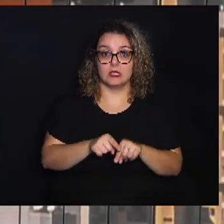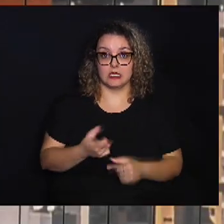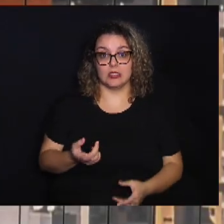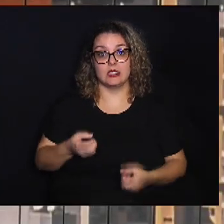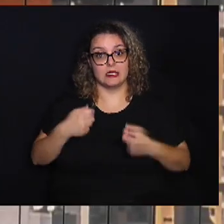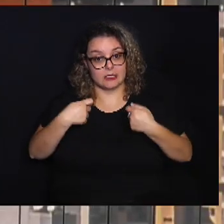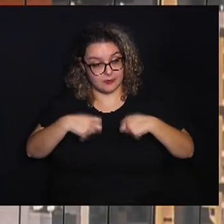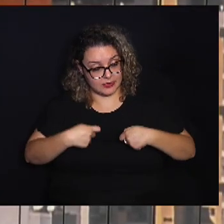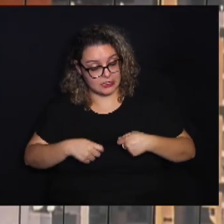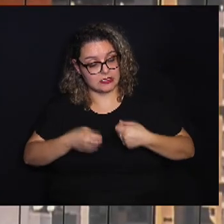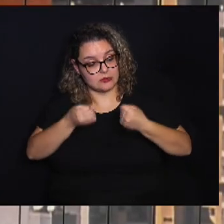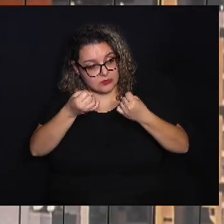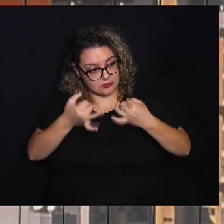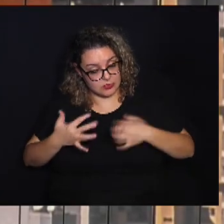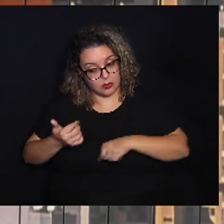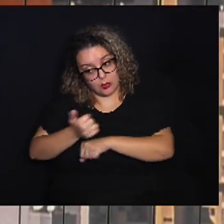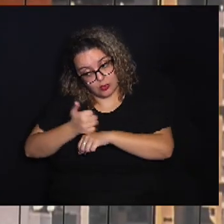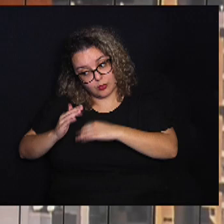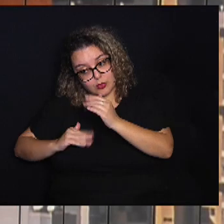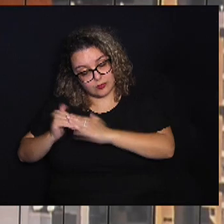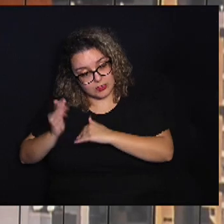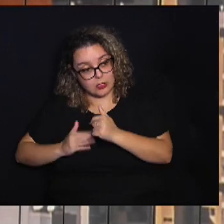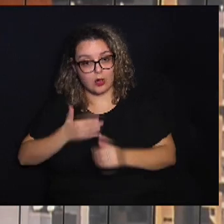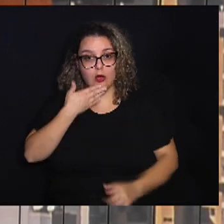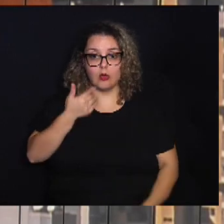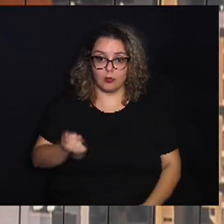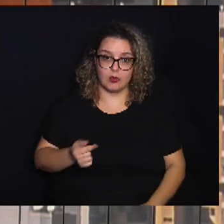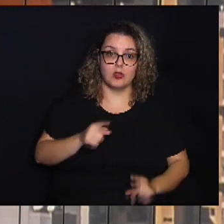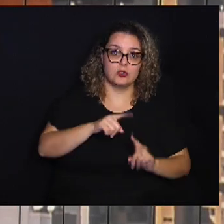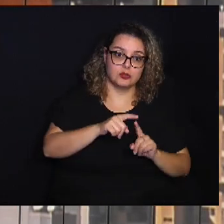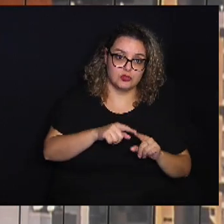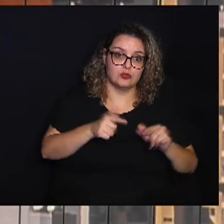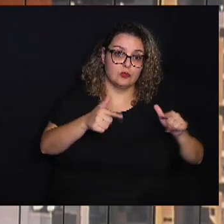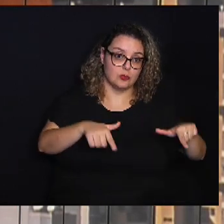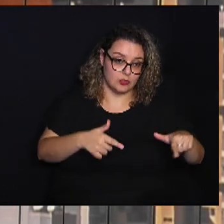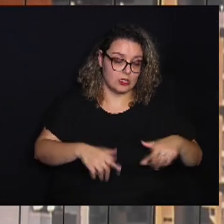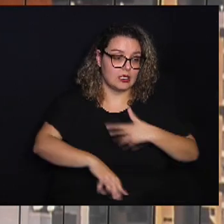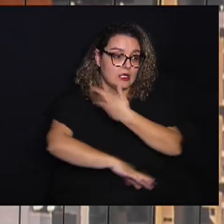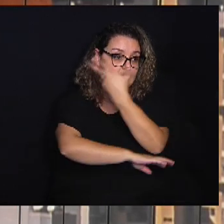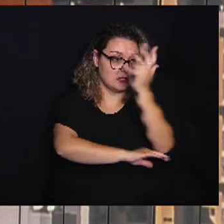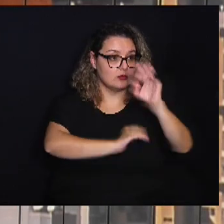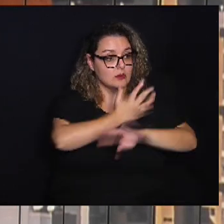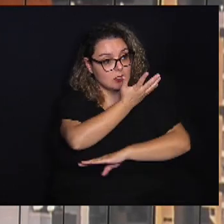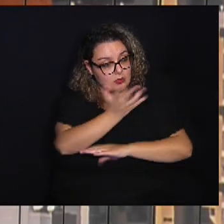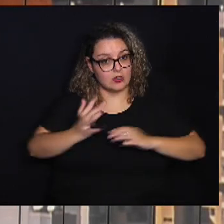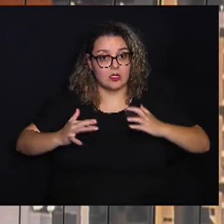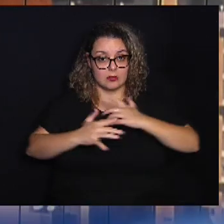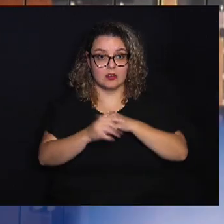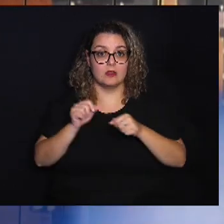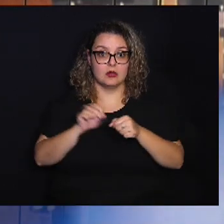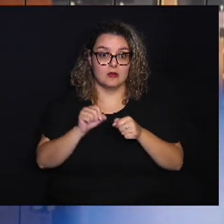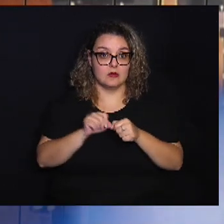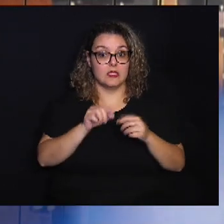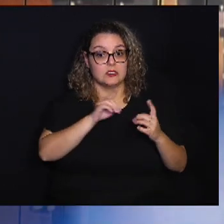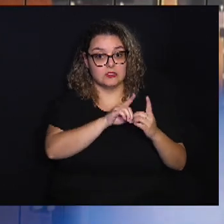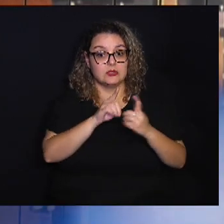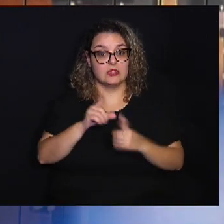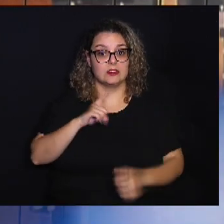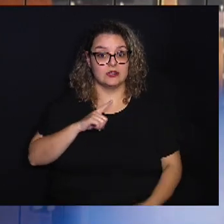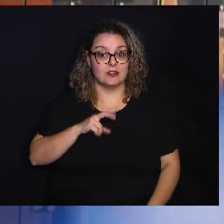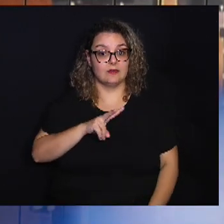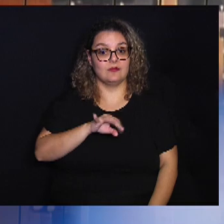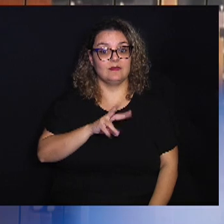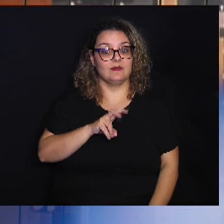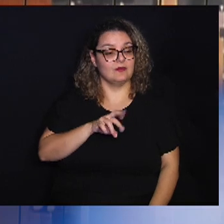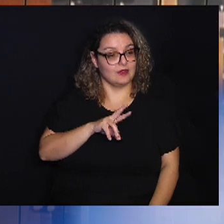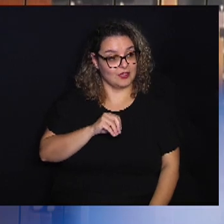com um especialista se essa é a melhor... espécie, e também para arborização urbana fazer essa consulta. A gente tem um viveiro em